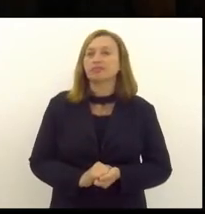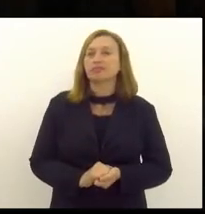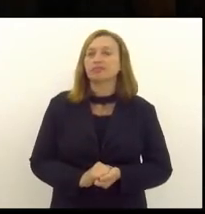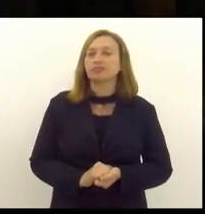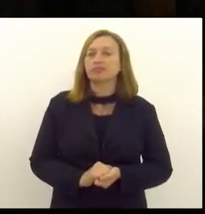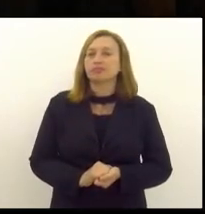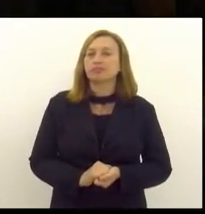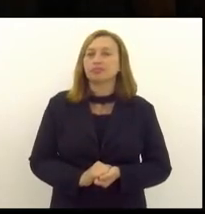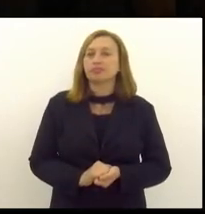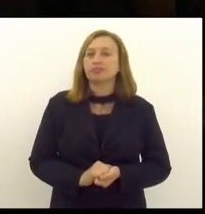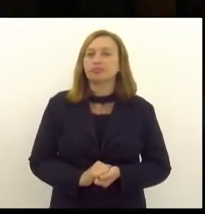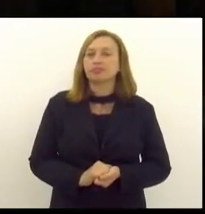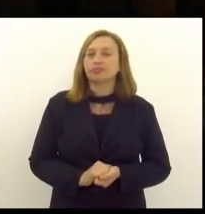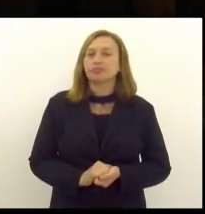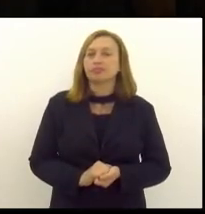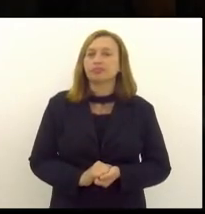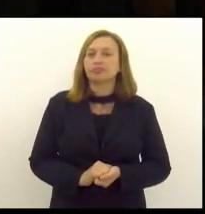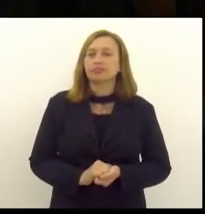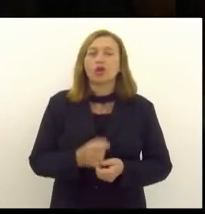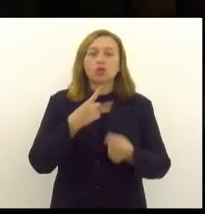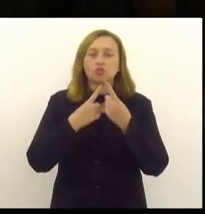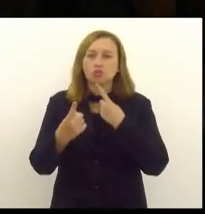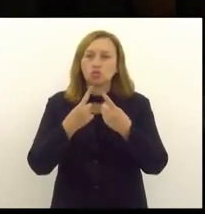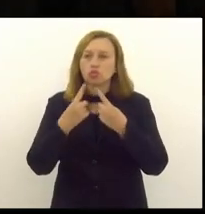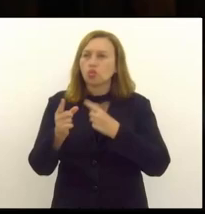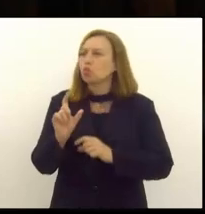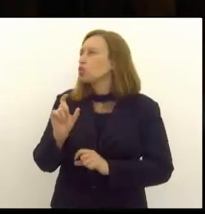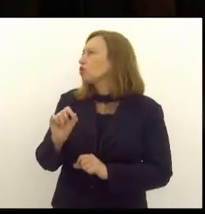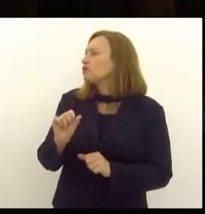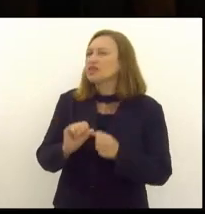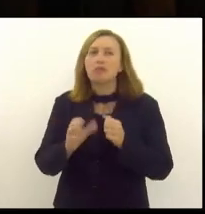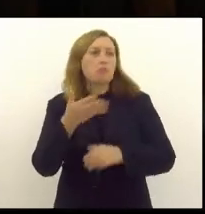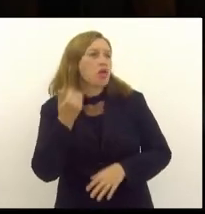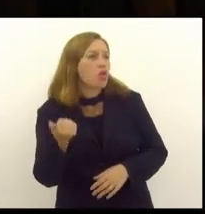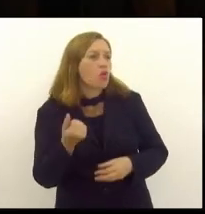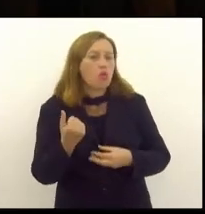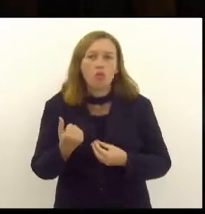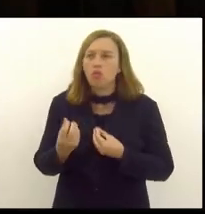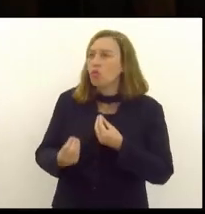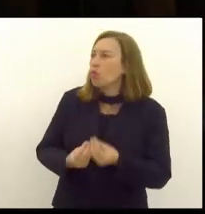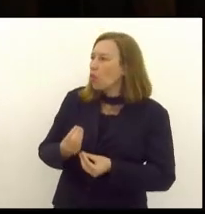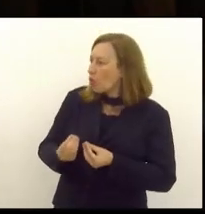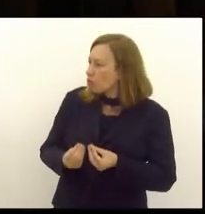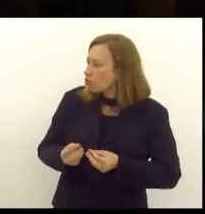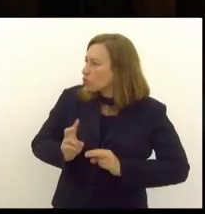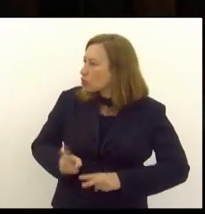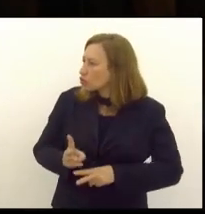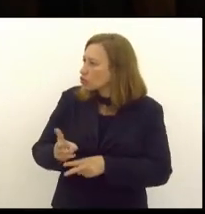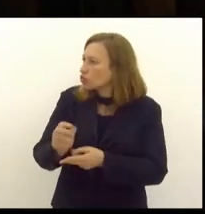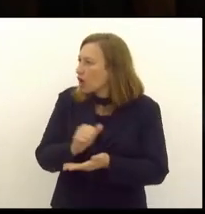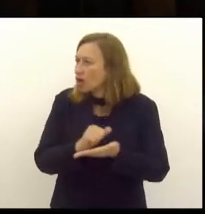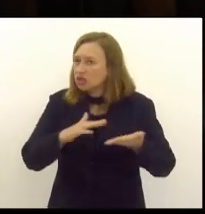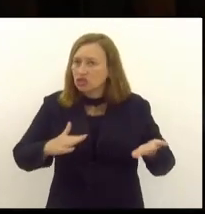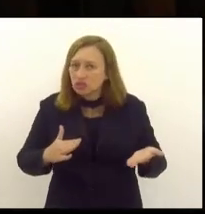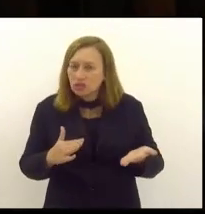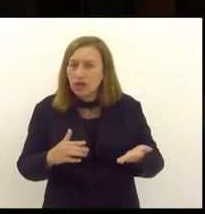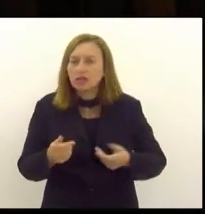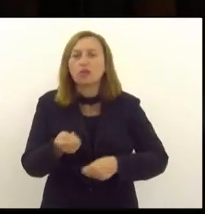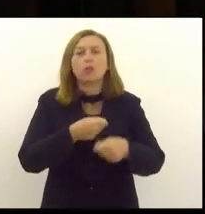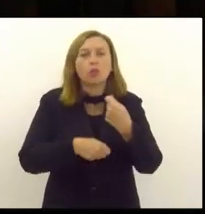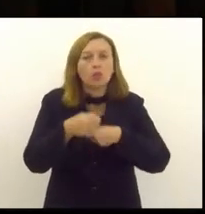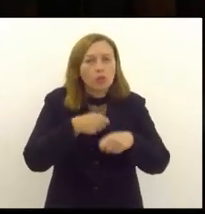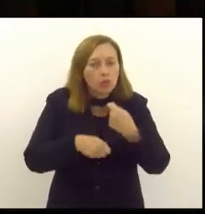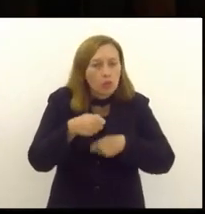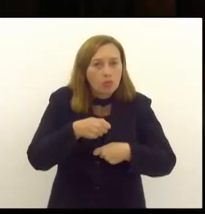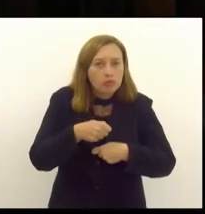como a discussão sobre o que será melhor, como é possível manter a atividade econômica, que